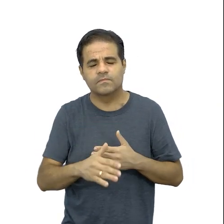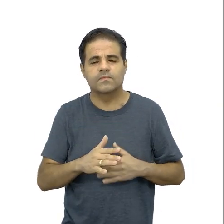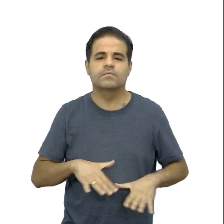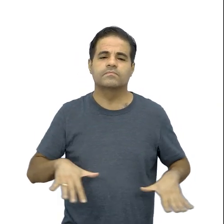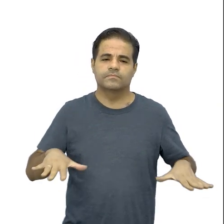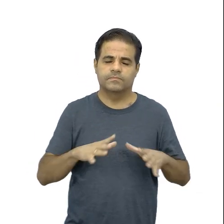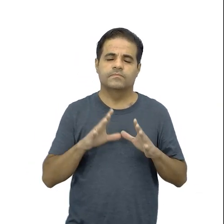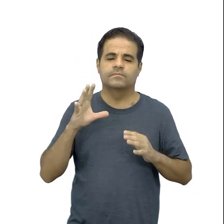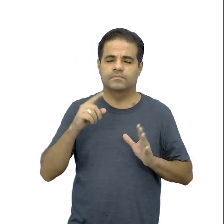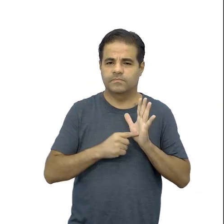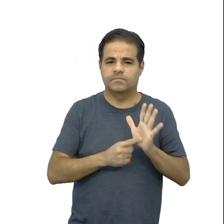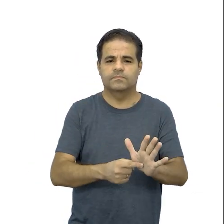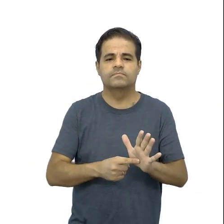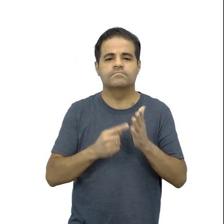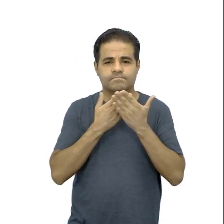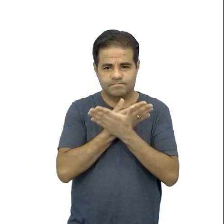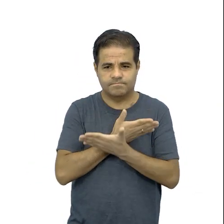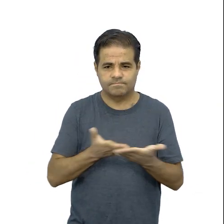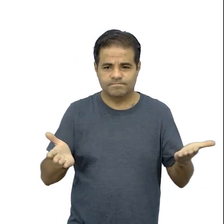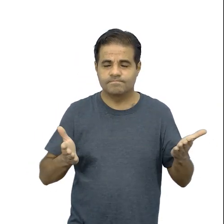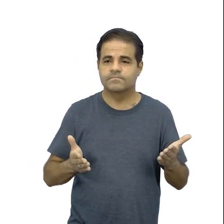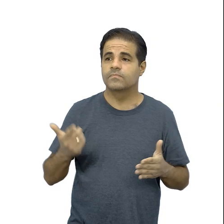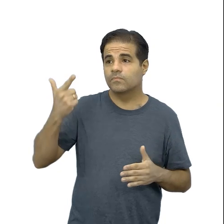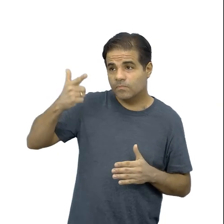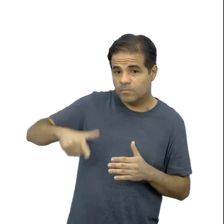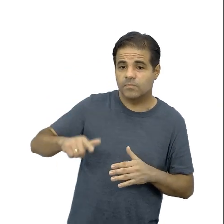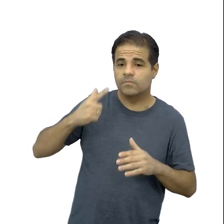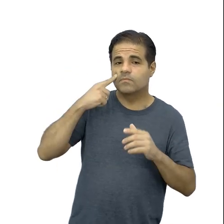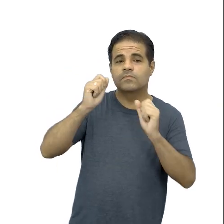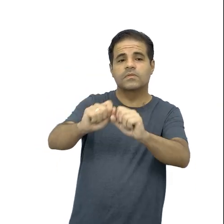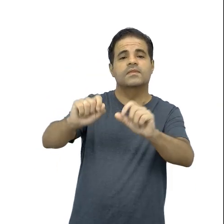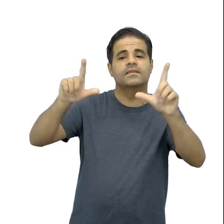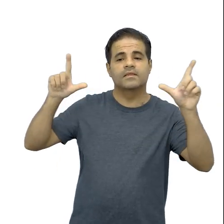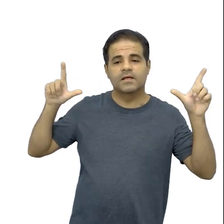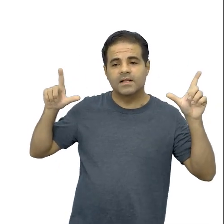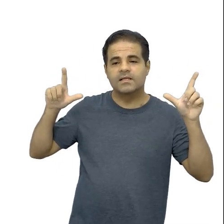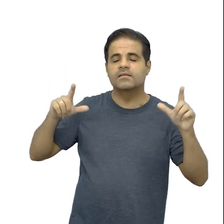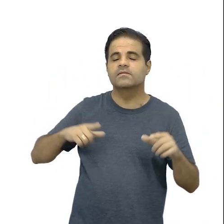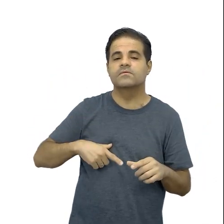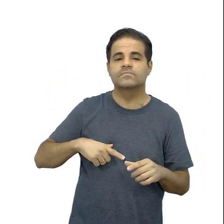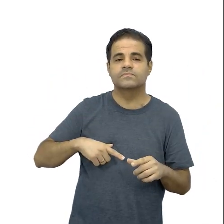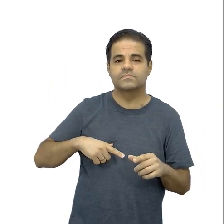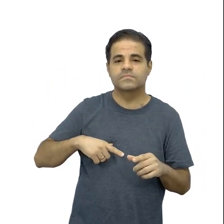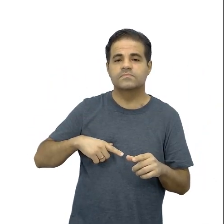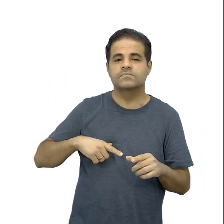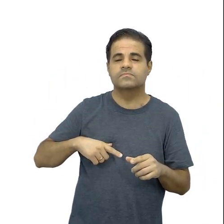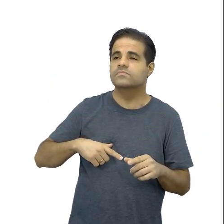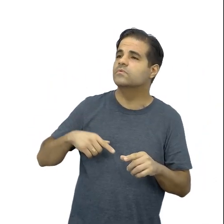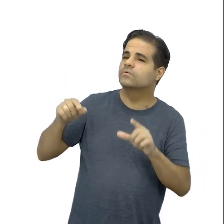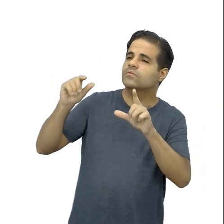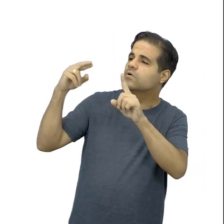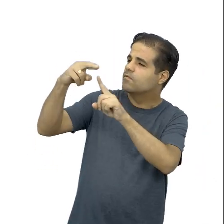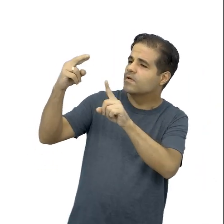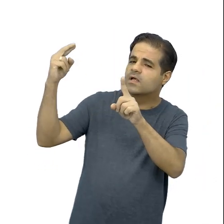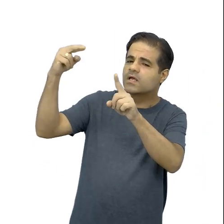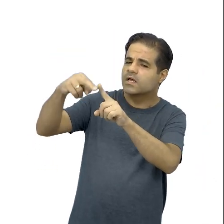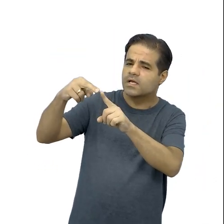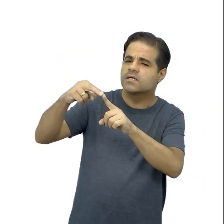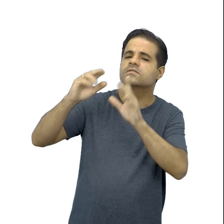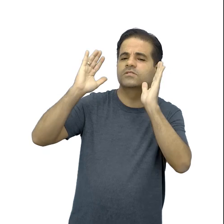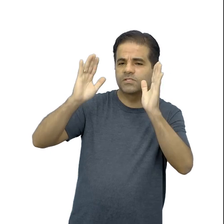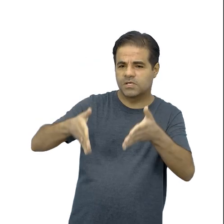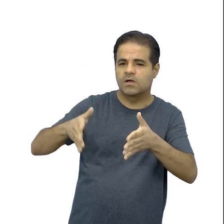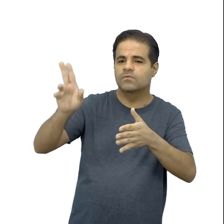aquilo que nós apresentamos aqui para vocês. Na próxima tela, nós temos aí algumas das nossas referências, né, que